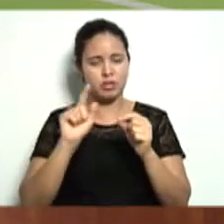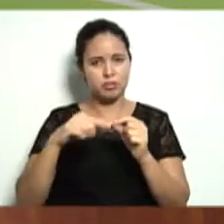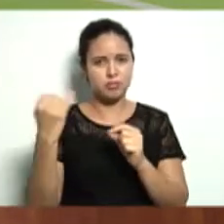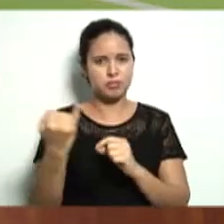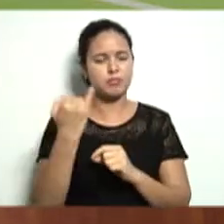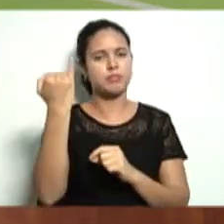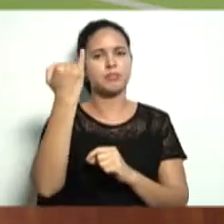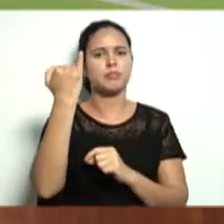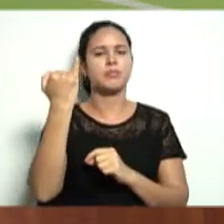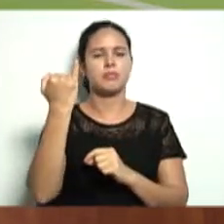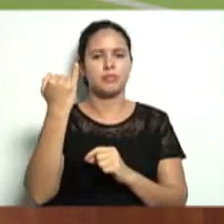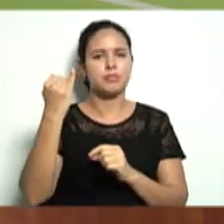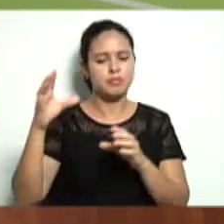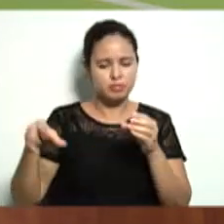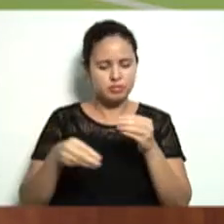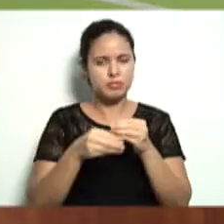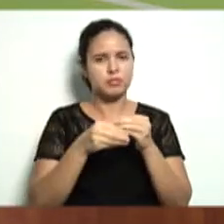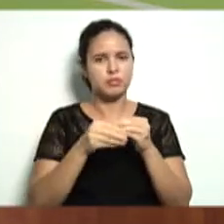trazer aqui.